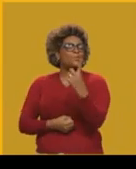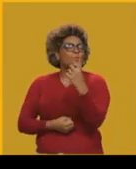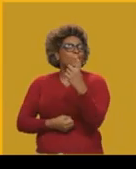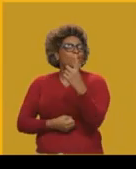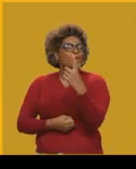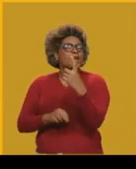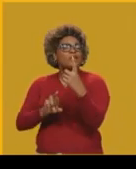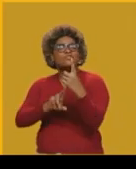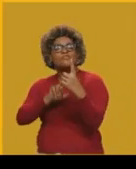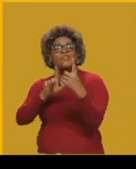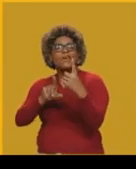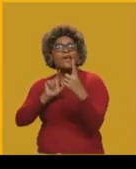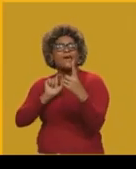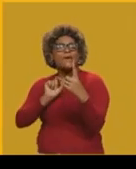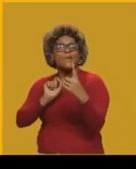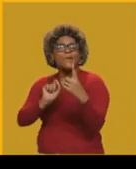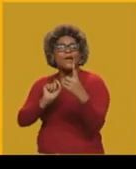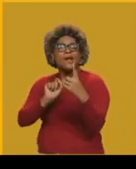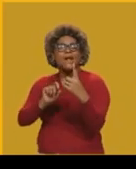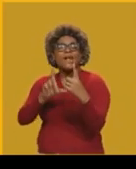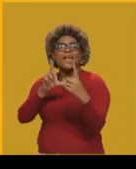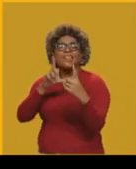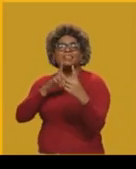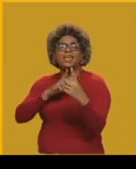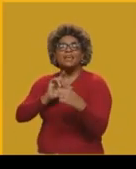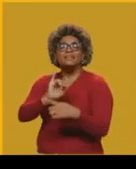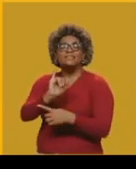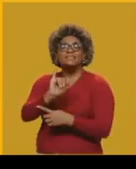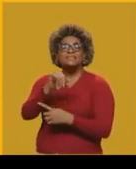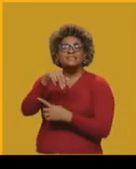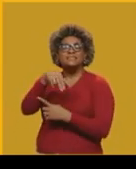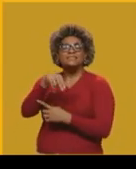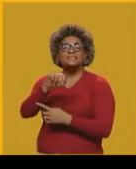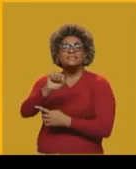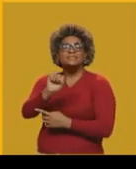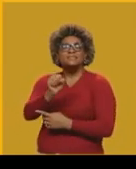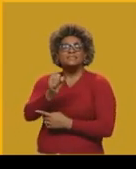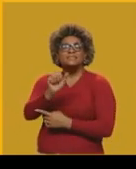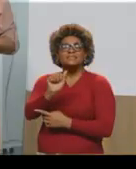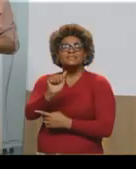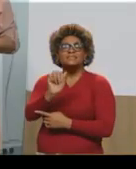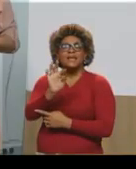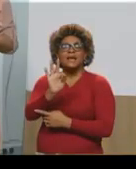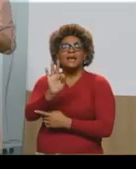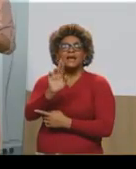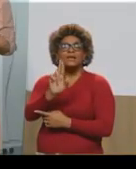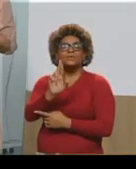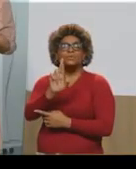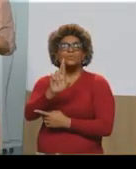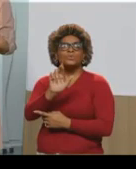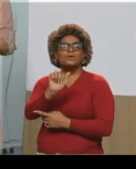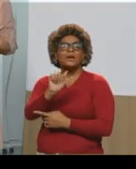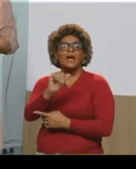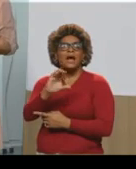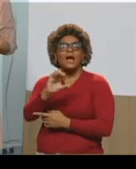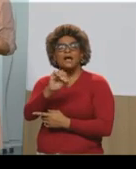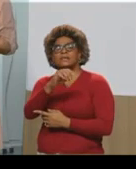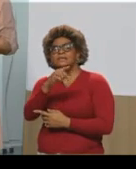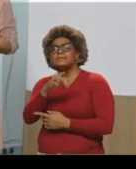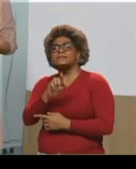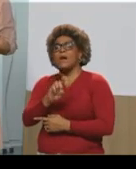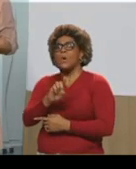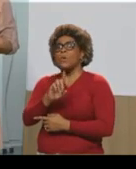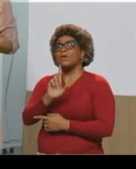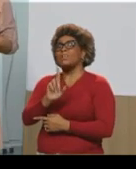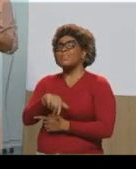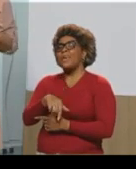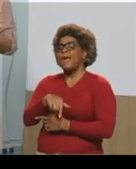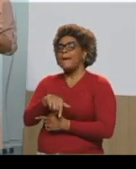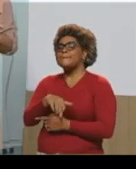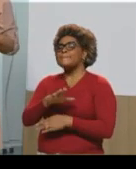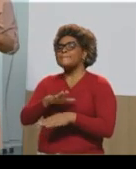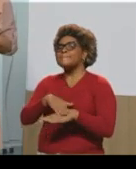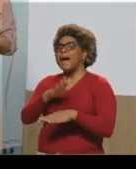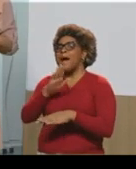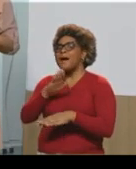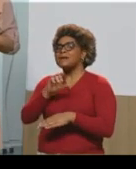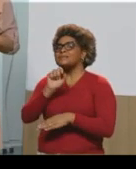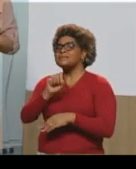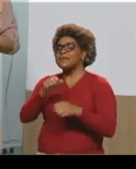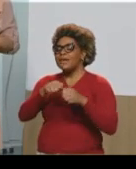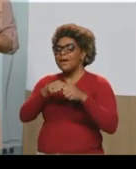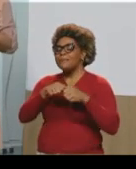insaturação. E a insaturação ganha da ramificação. O que isso quer dizer? Na hora de enumerar a cadeia principal, eu